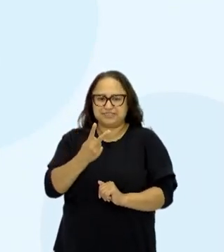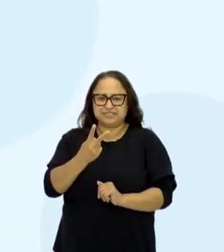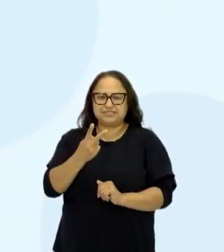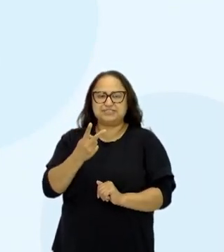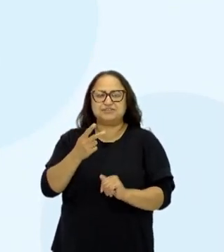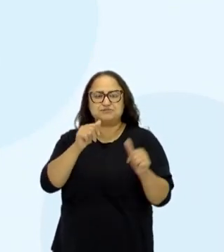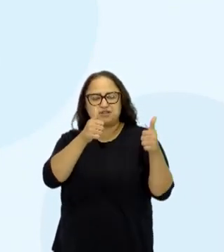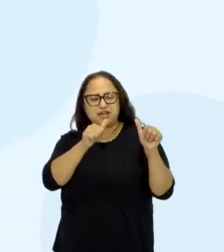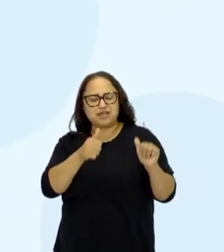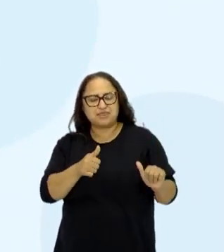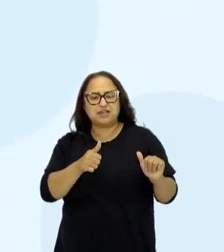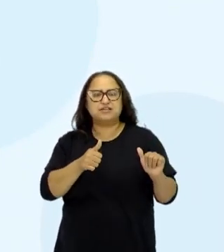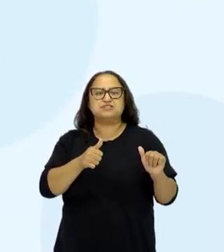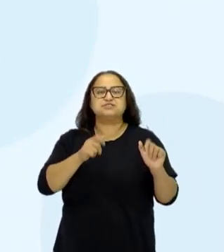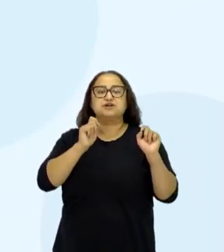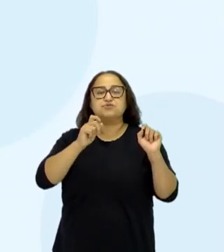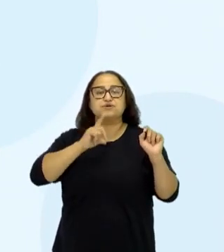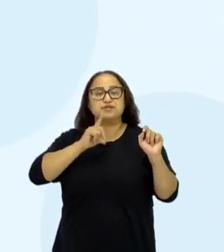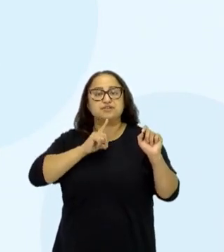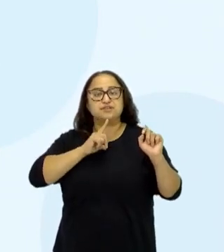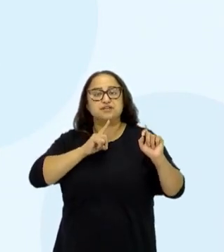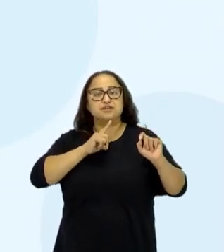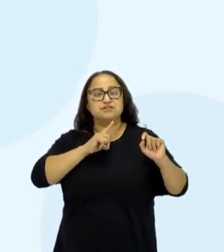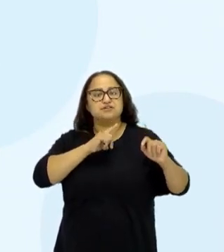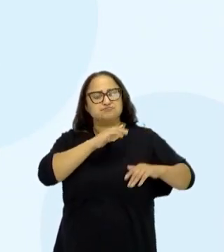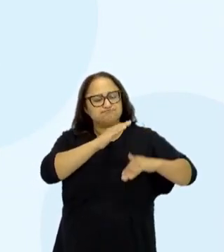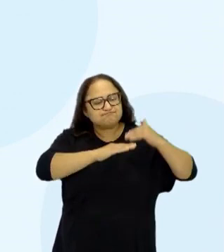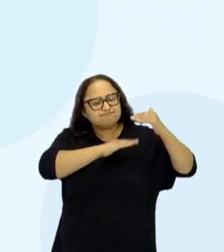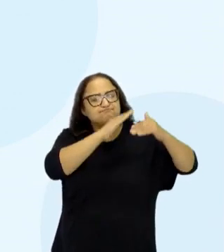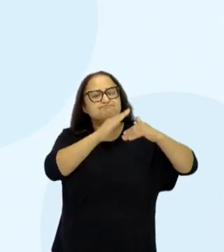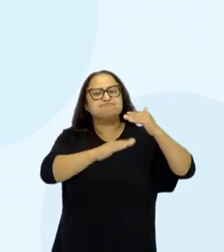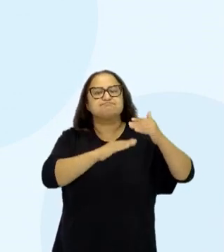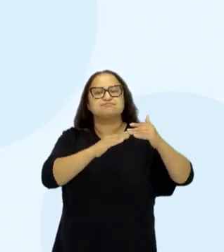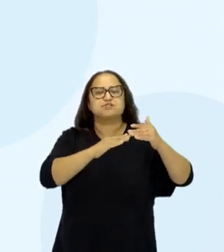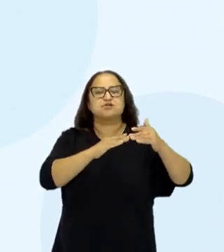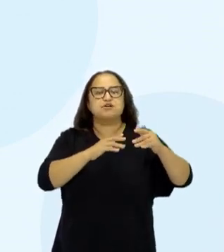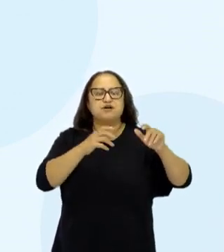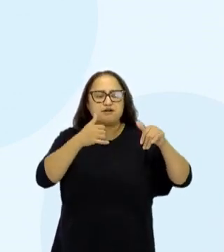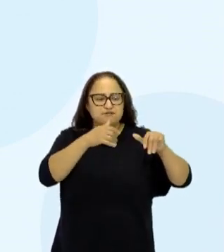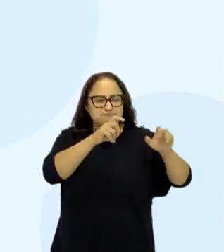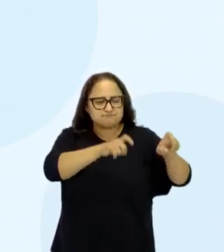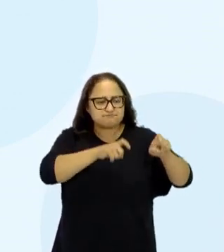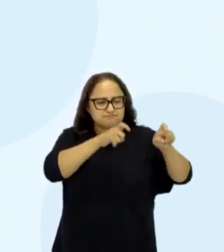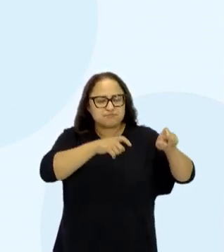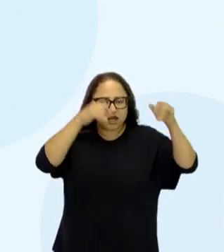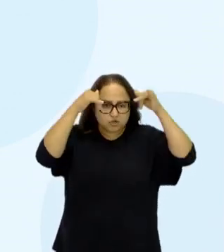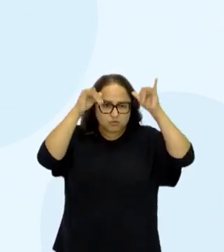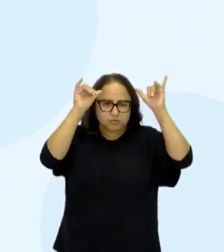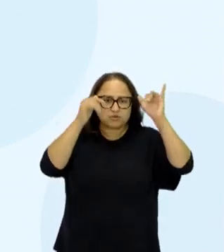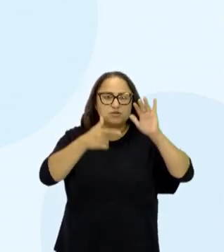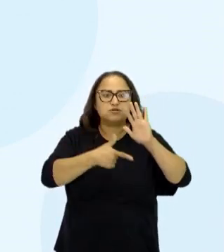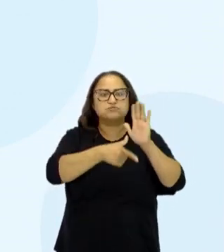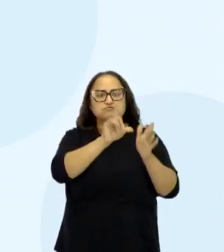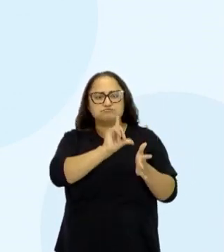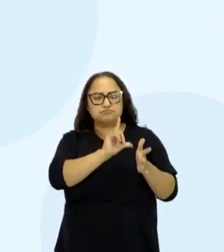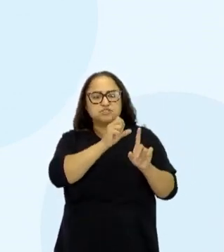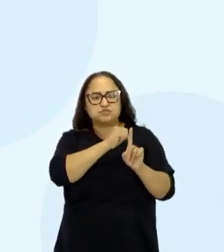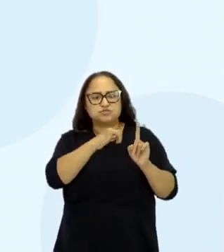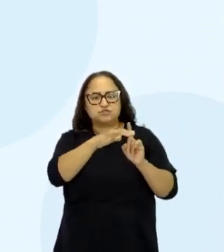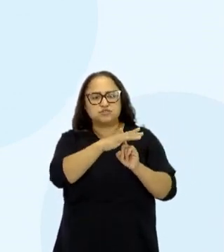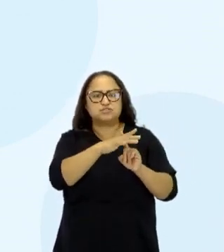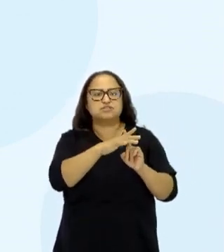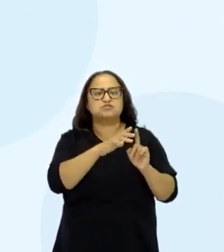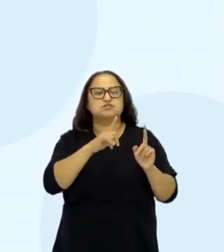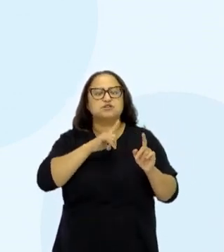analisar o papel da produção agropecuária na sociedade urbana e industrial ante o problema da desigualdade mundial